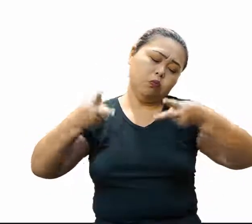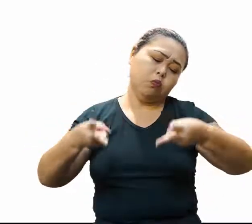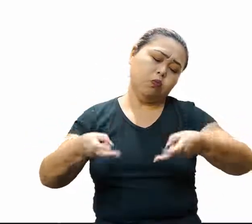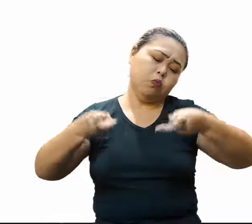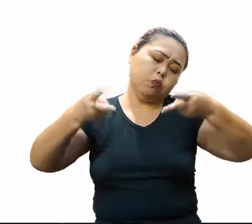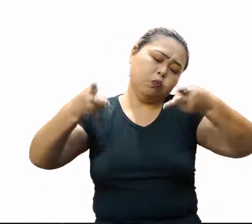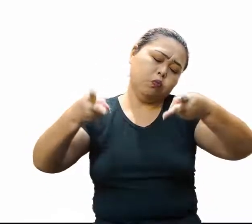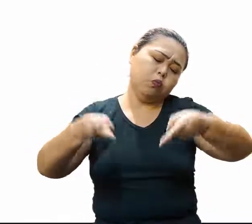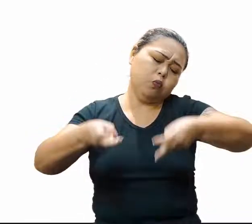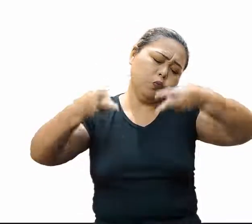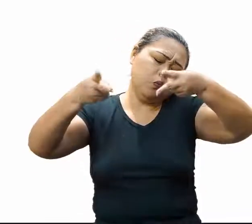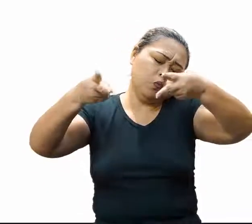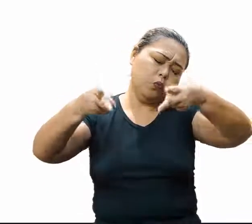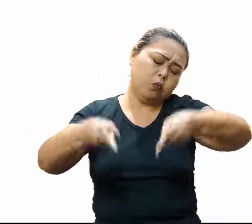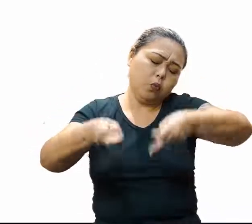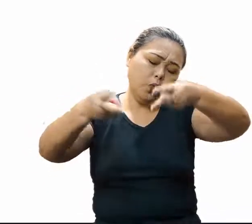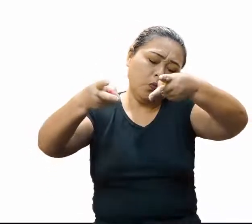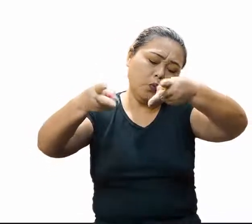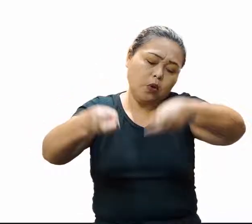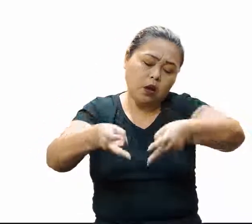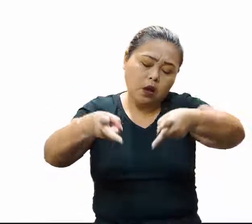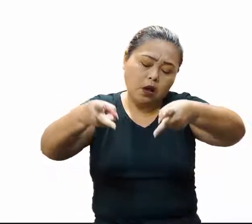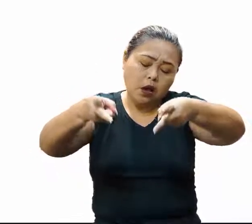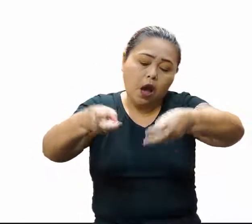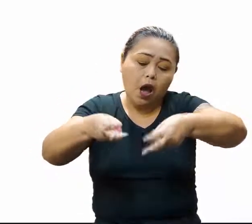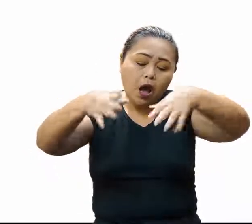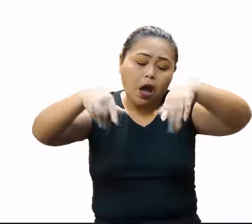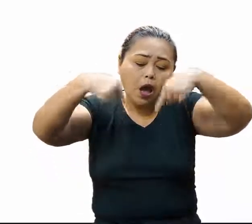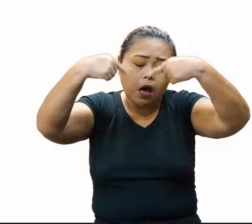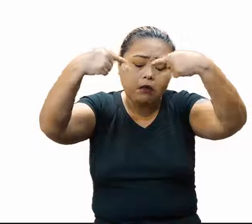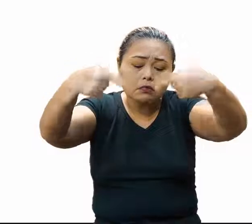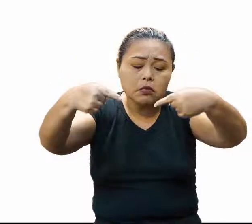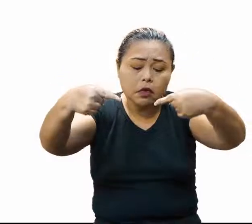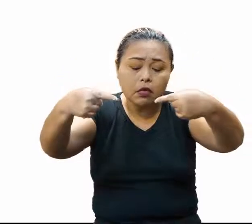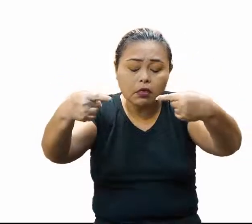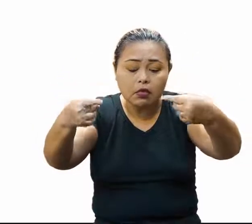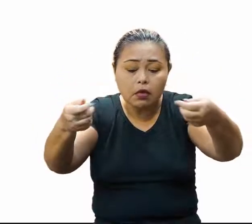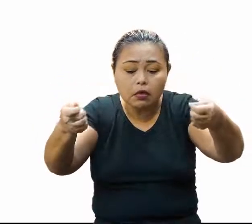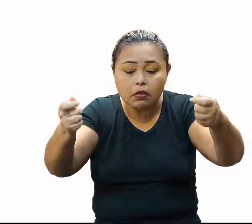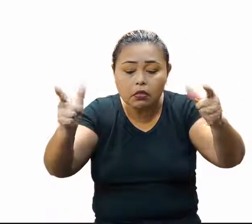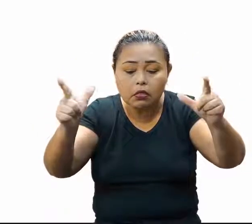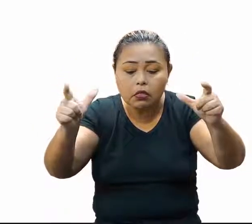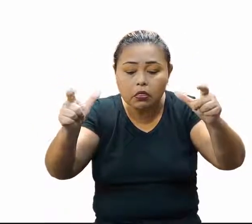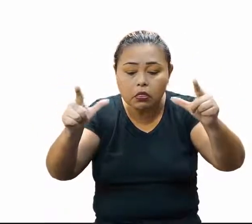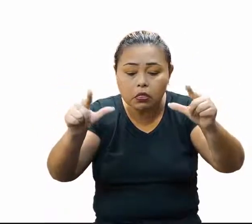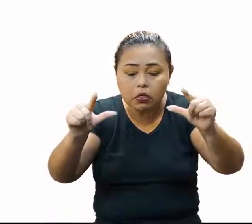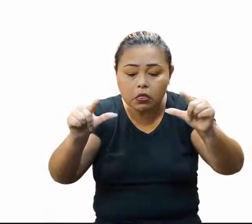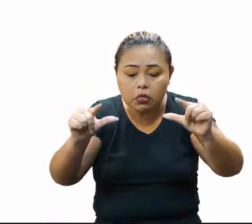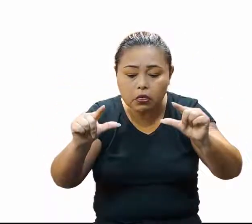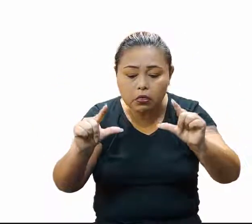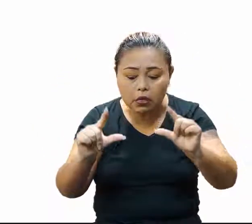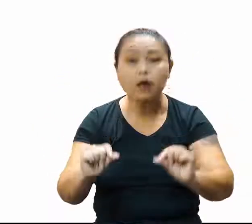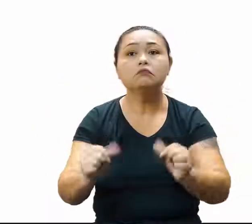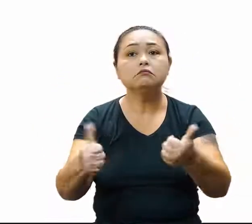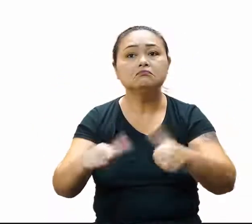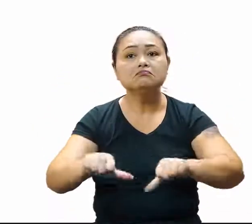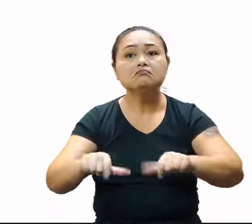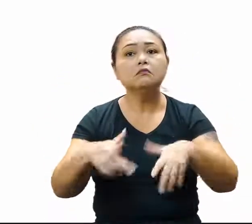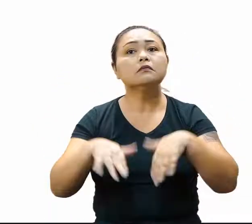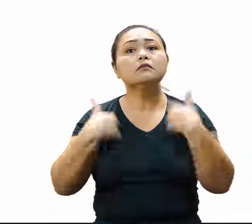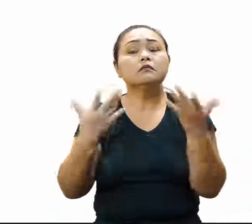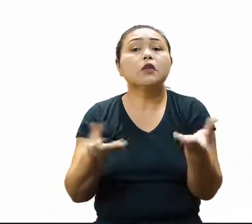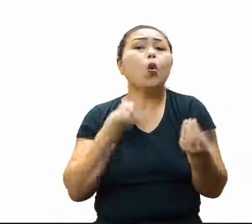explorando, acaba que depois entra em decadência. Mas como que isso